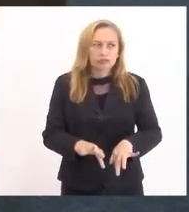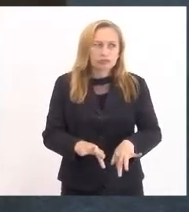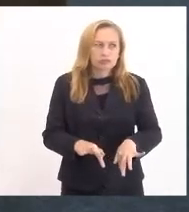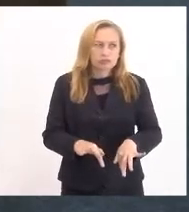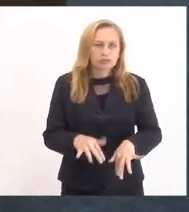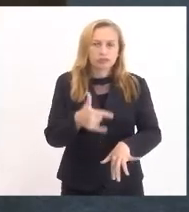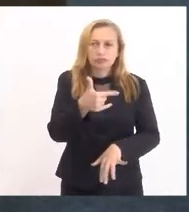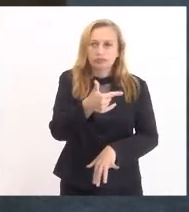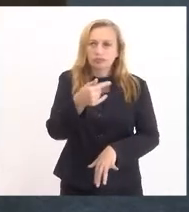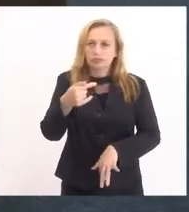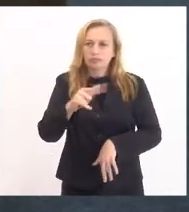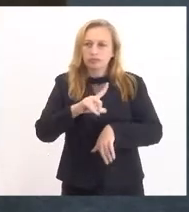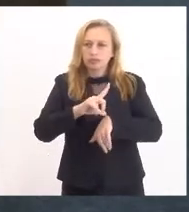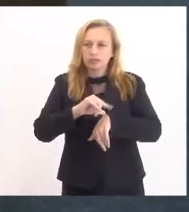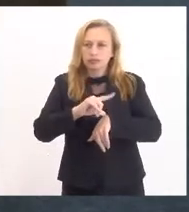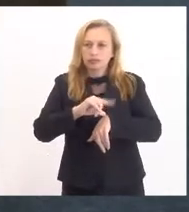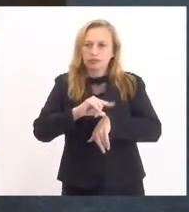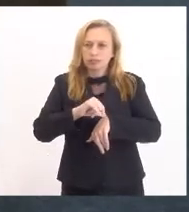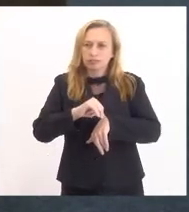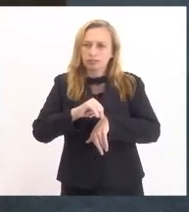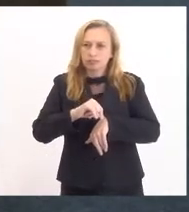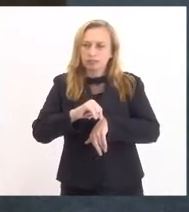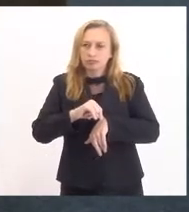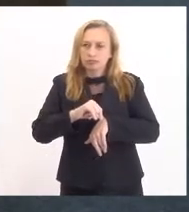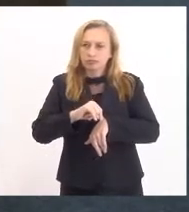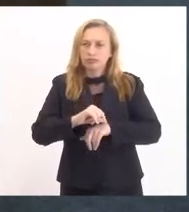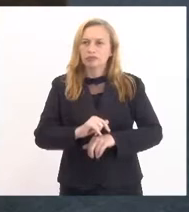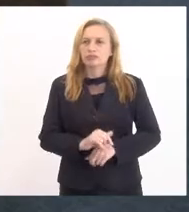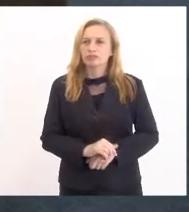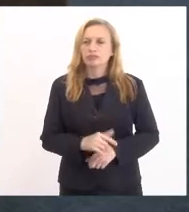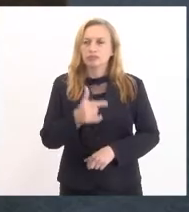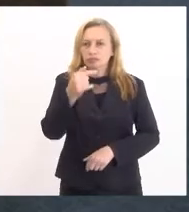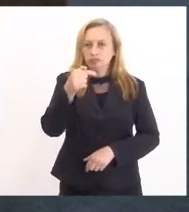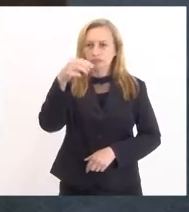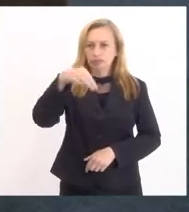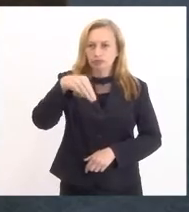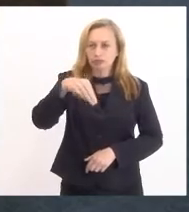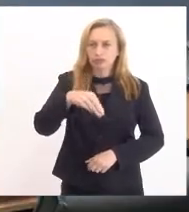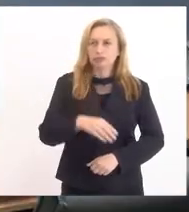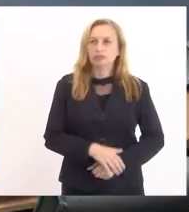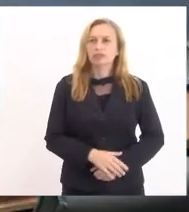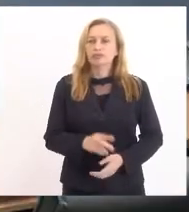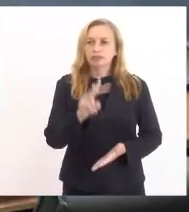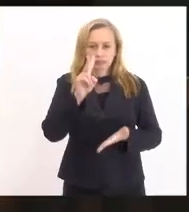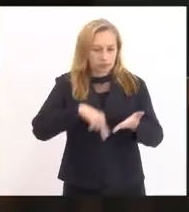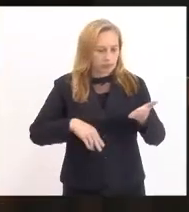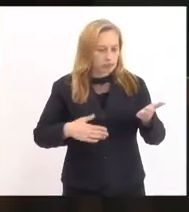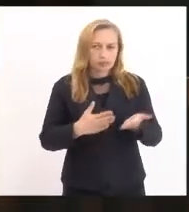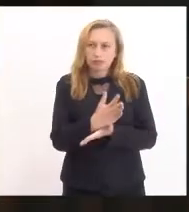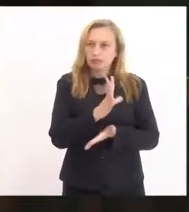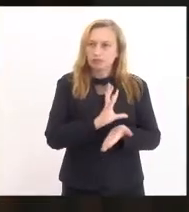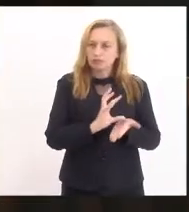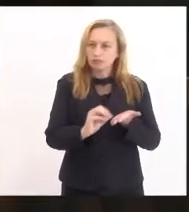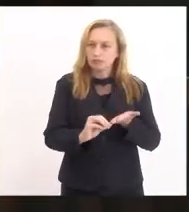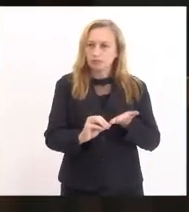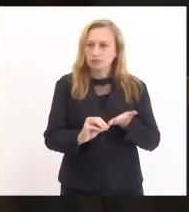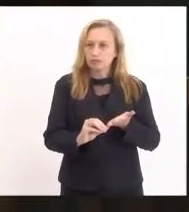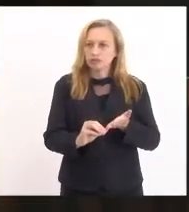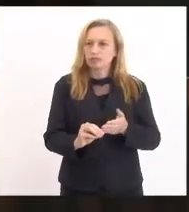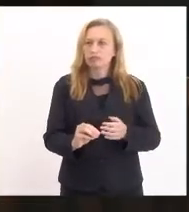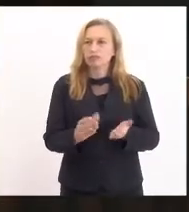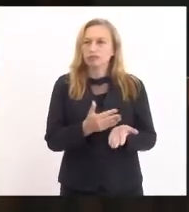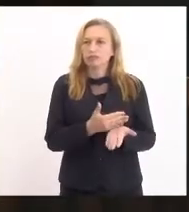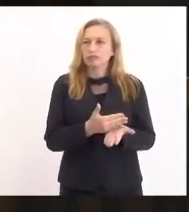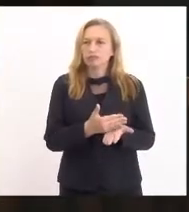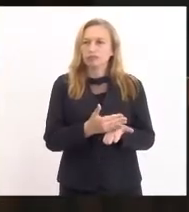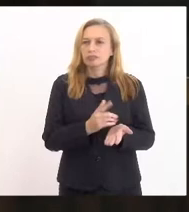às 17 horas e 7 minutos. Lida e aprovada a ata, passe seu